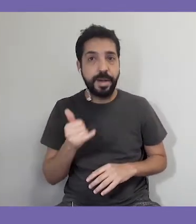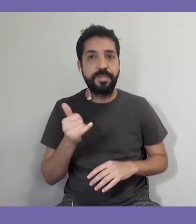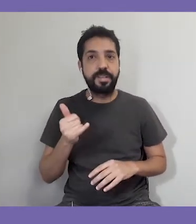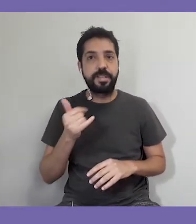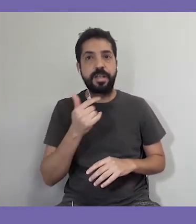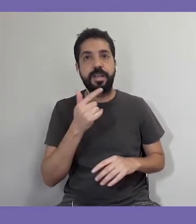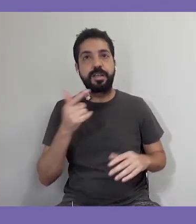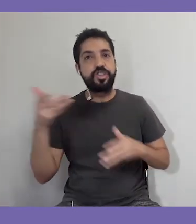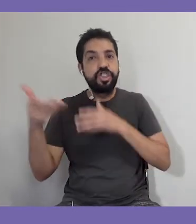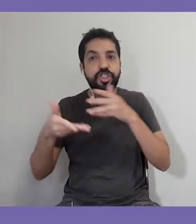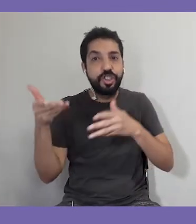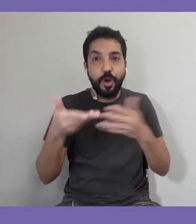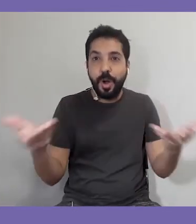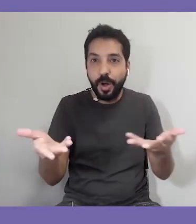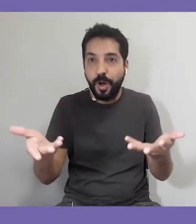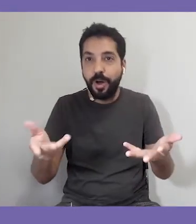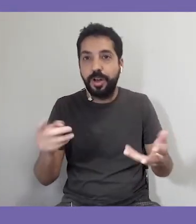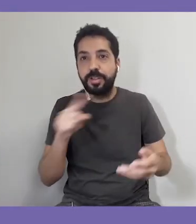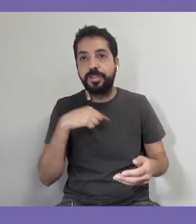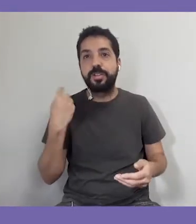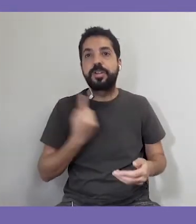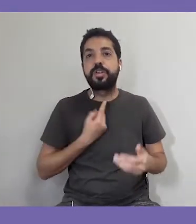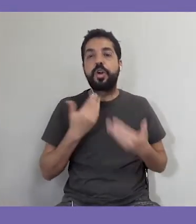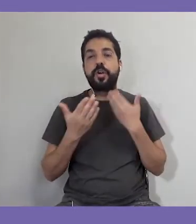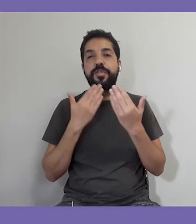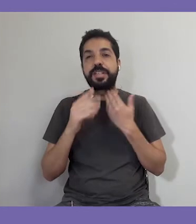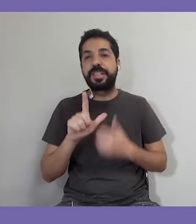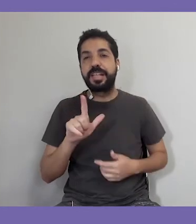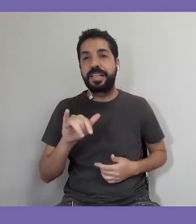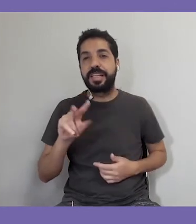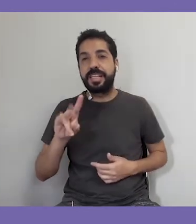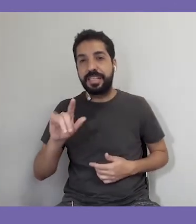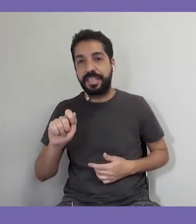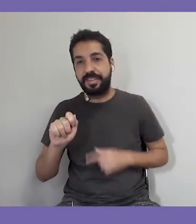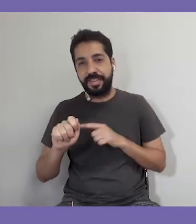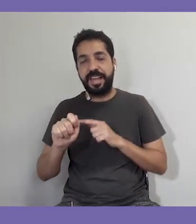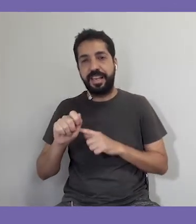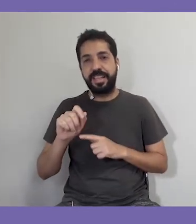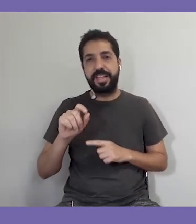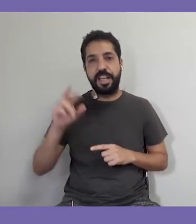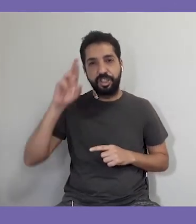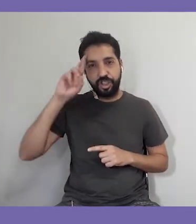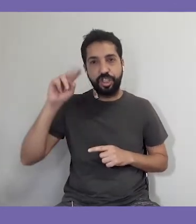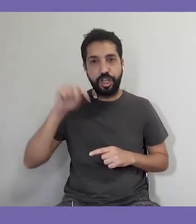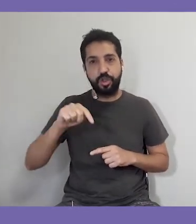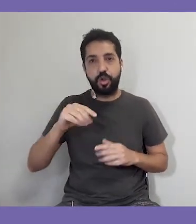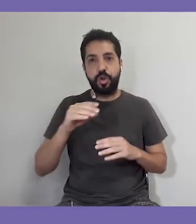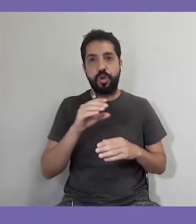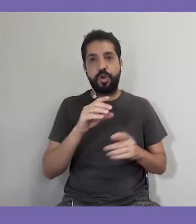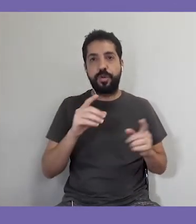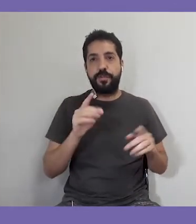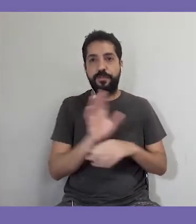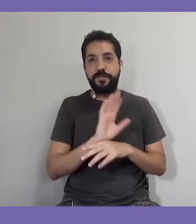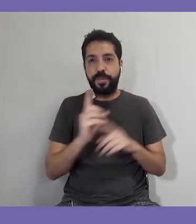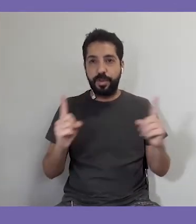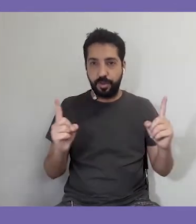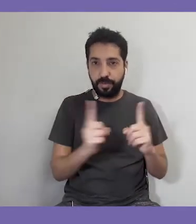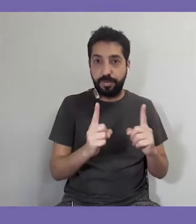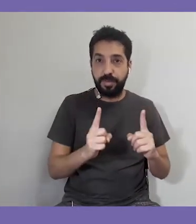Só para aproveitar para quem está chegando agora e na live, a gente está conversando com a Lívia Agro, diretora do curta Aos de Ontem, Aos de